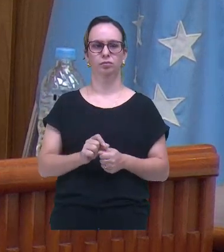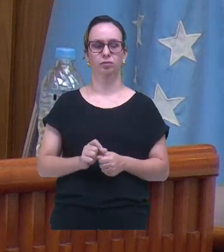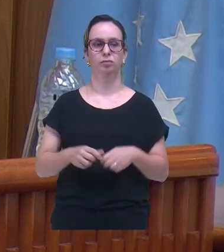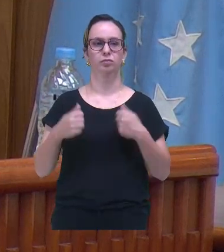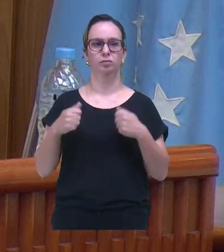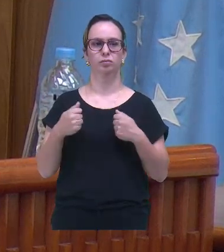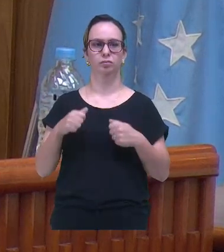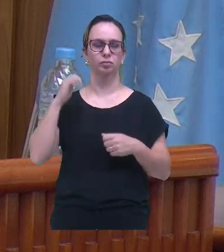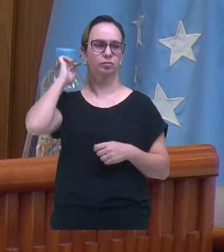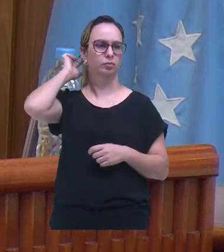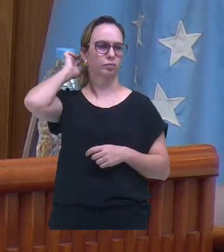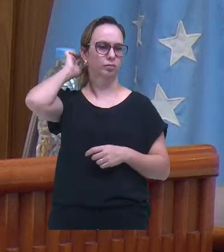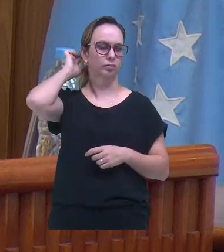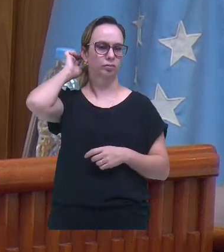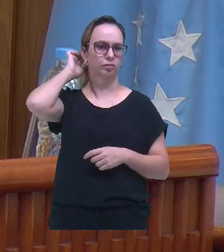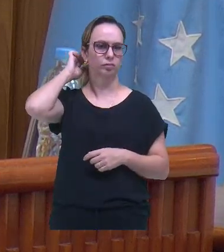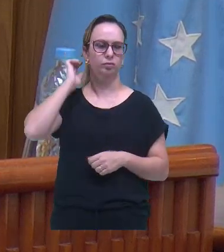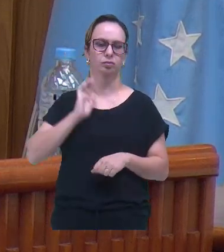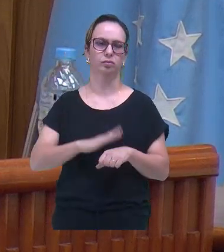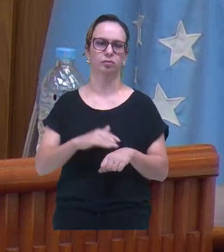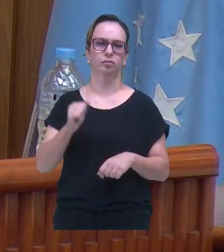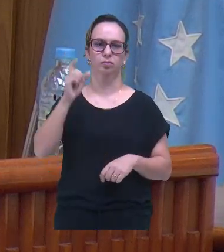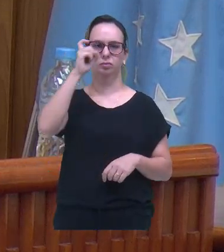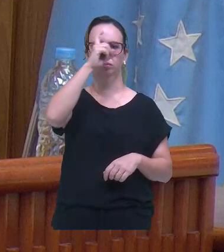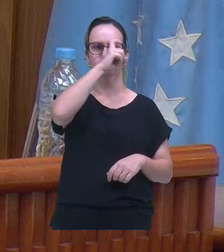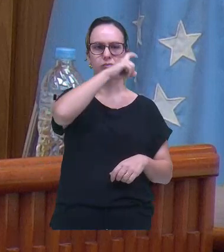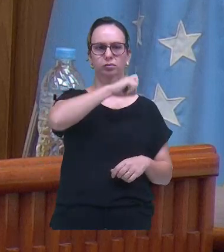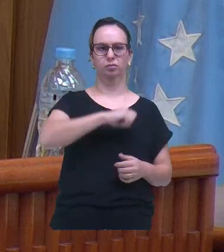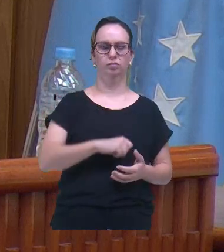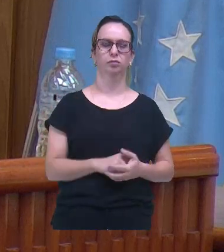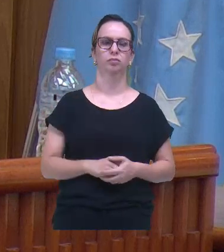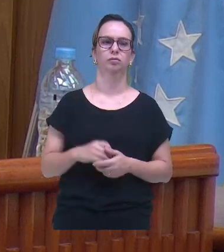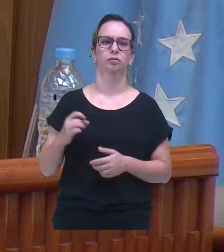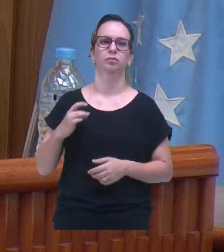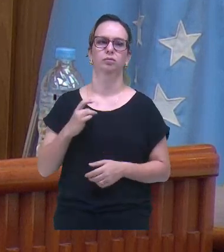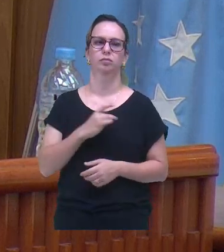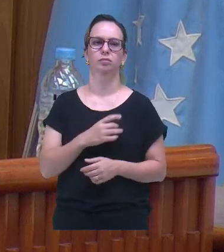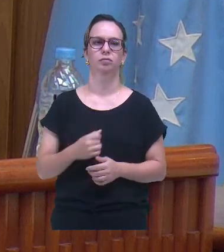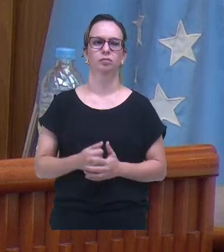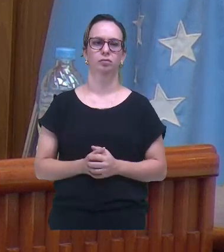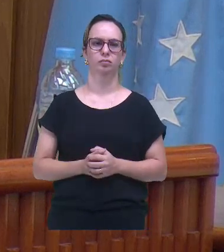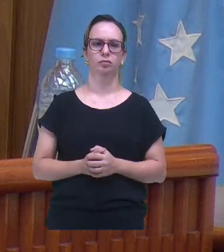necessárias para as mais diversas lutas da saúde.